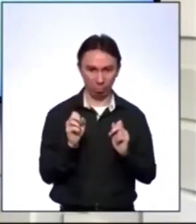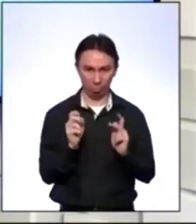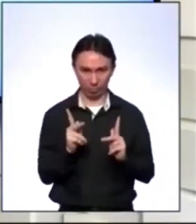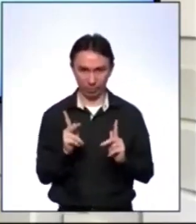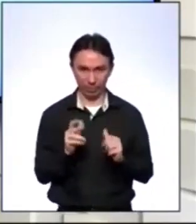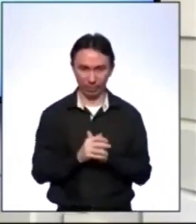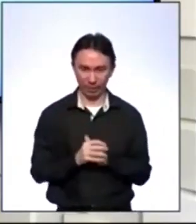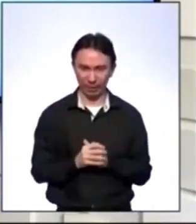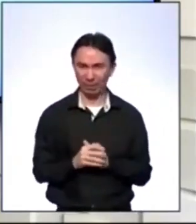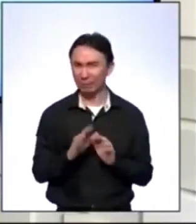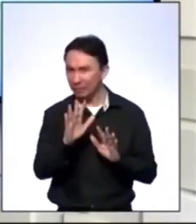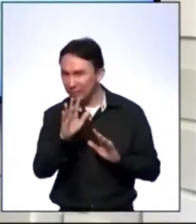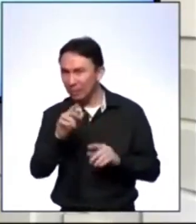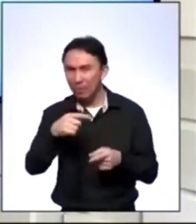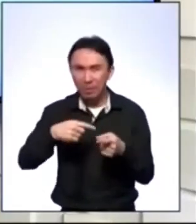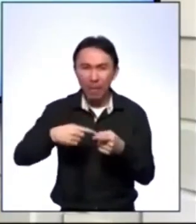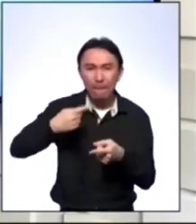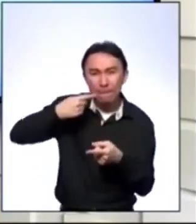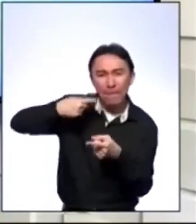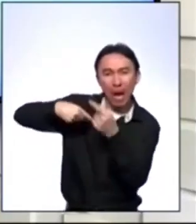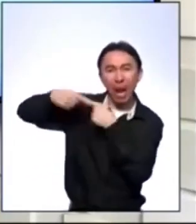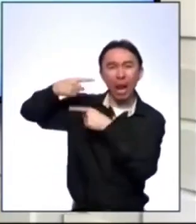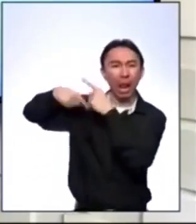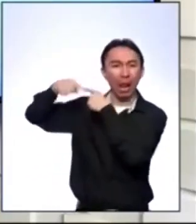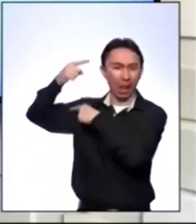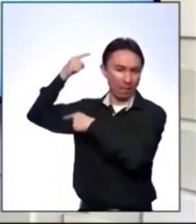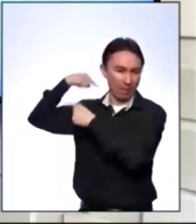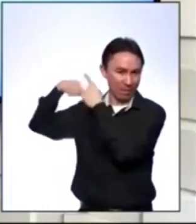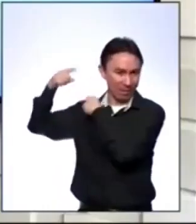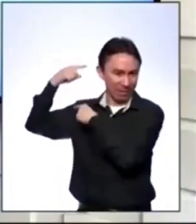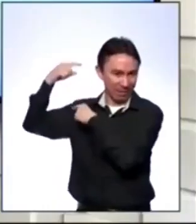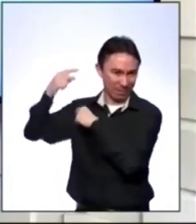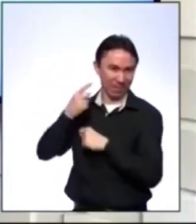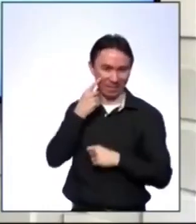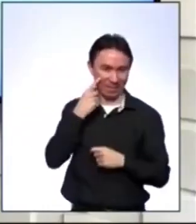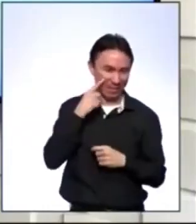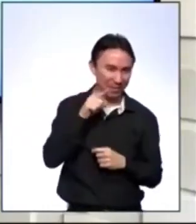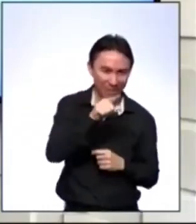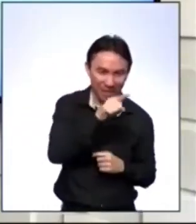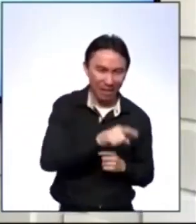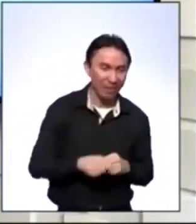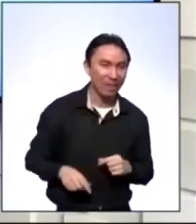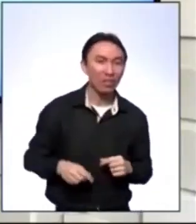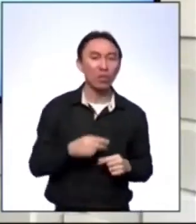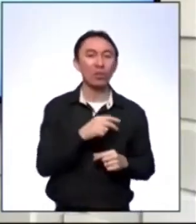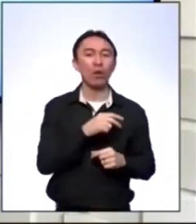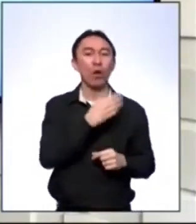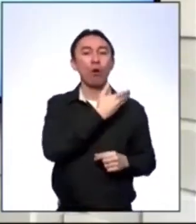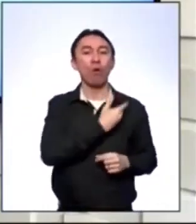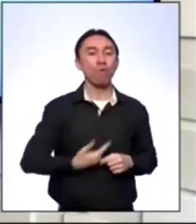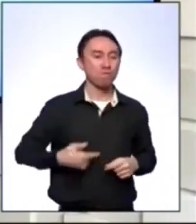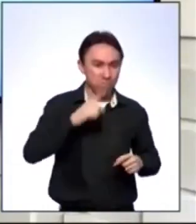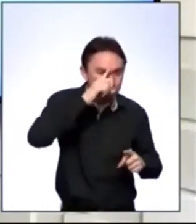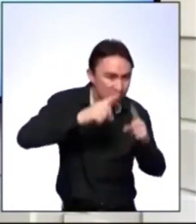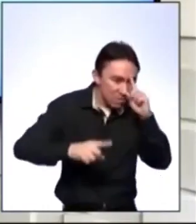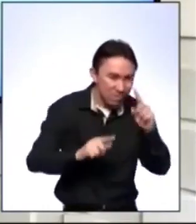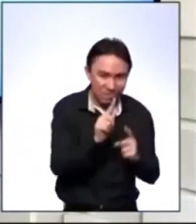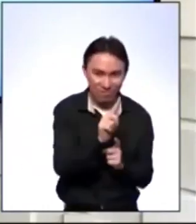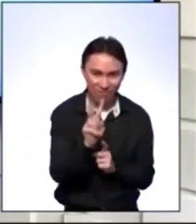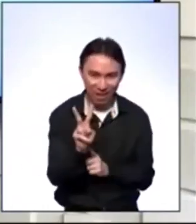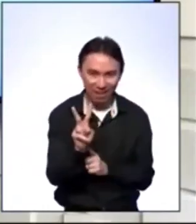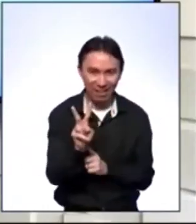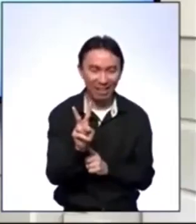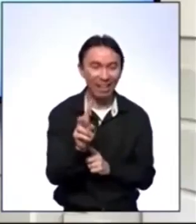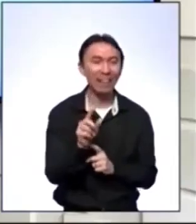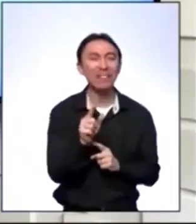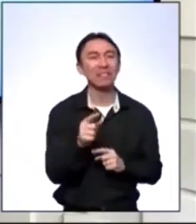você voltar lá na história e buscar as características do governo Getúlio Vargas, você vai encontrar